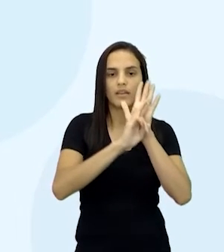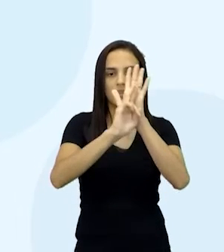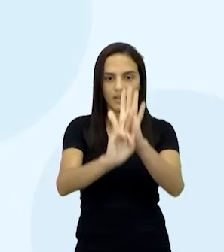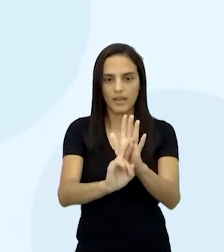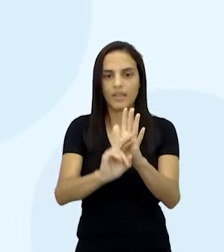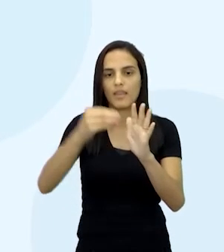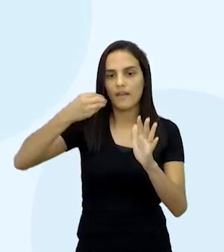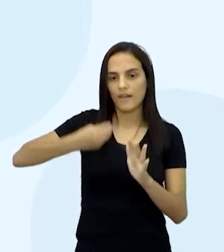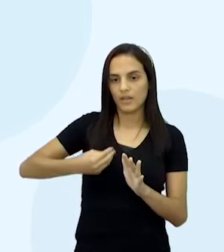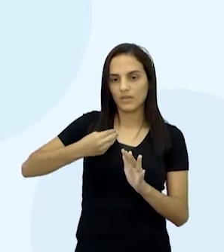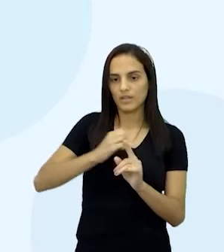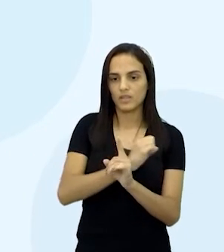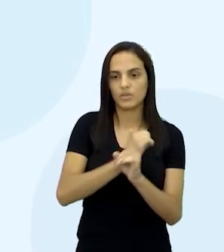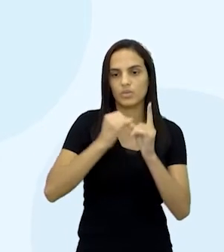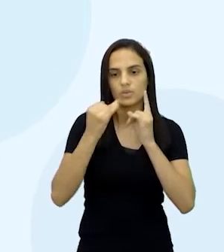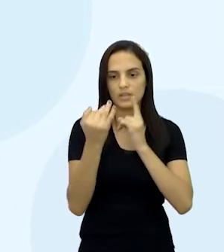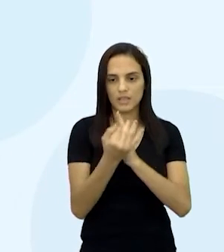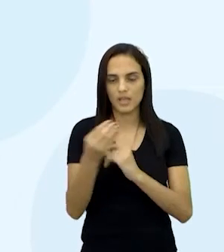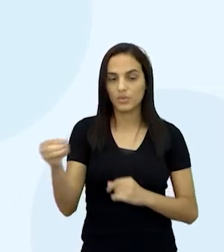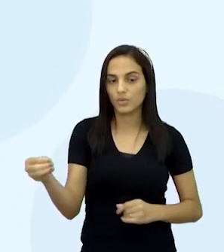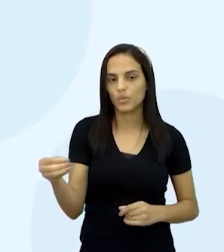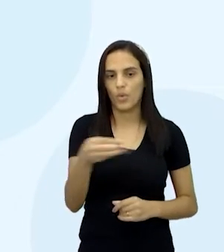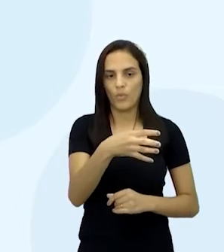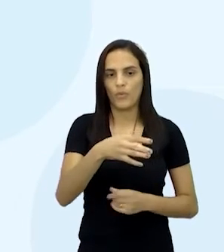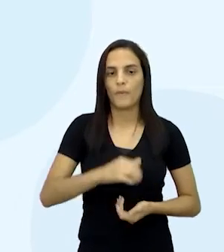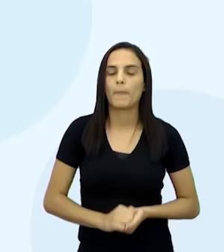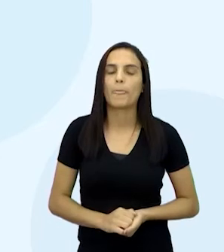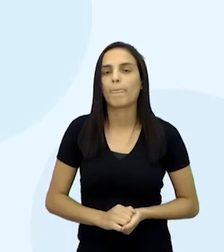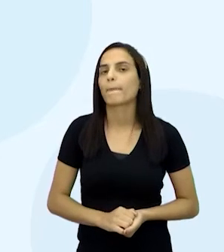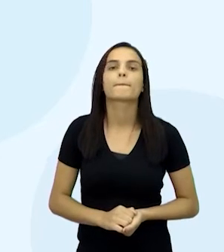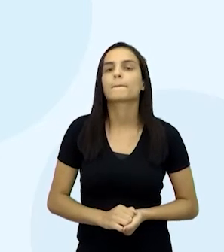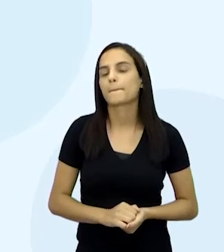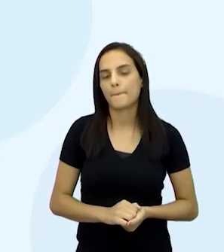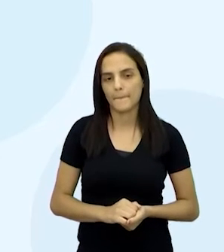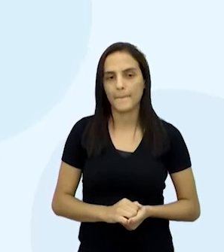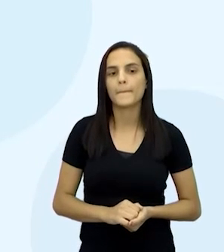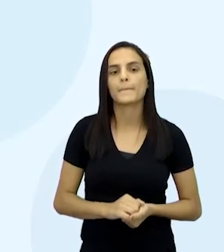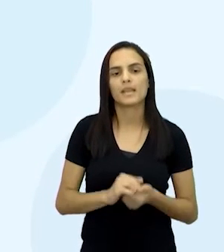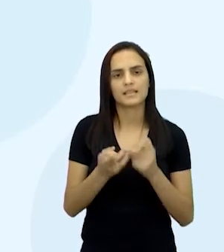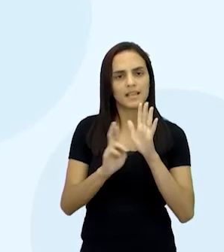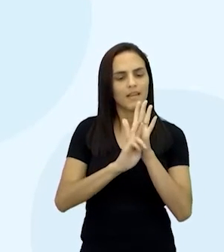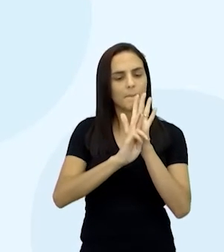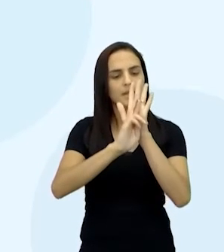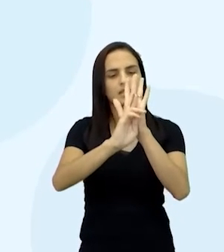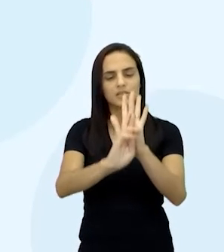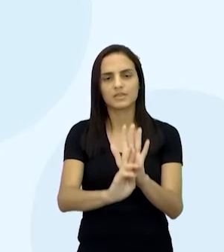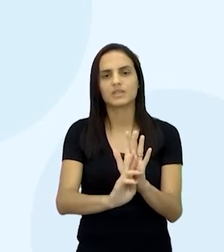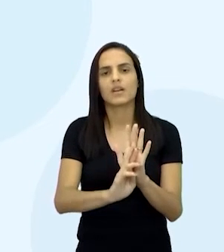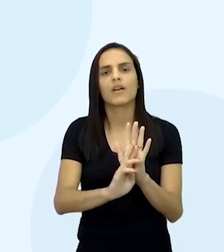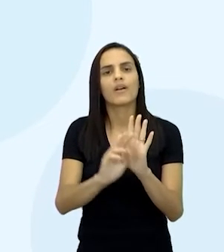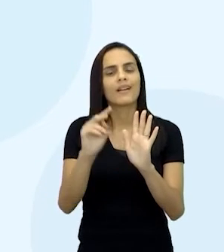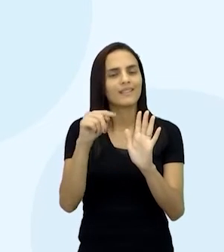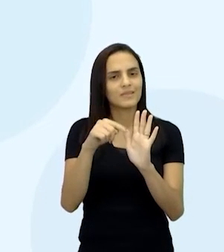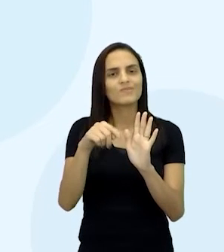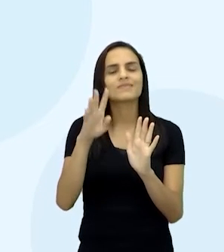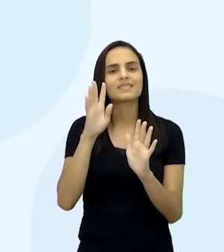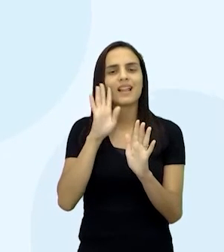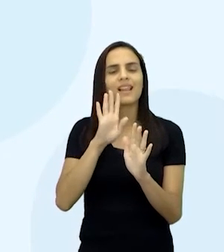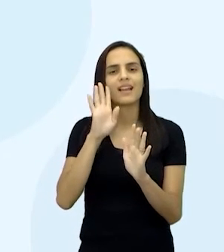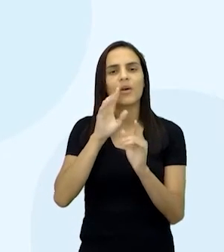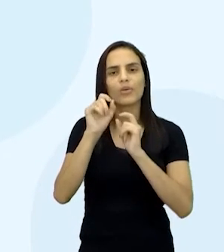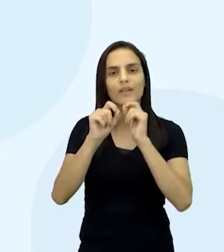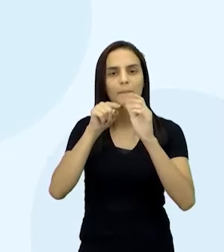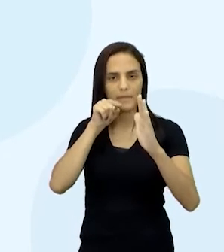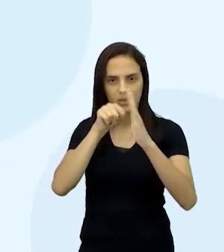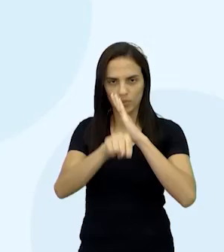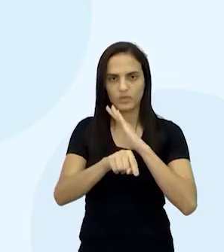na sociedade atual. Isso aí quer dizer bastante coisa, Olha, né? essa representatividade. Sabe o que é bacana? Eu vou fazer a pergunta.